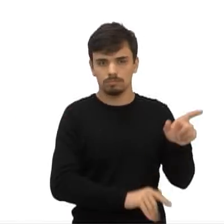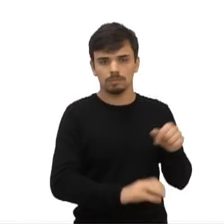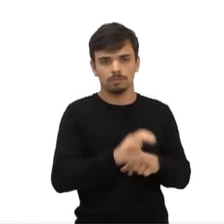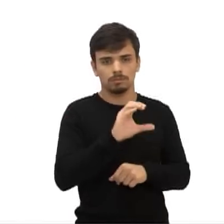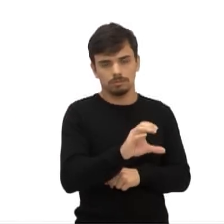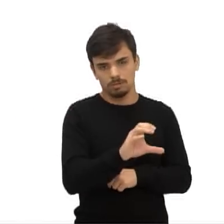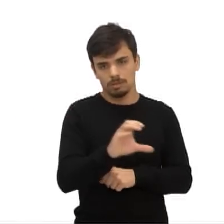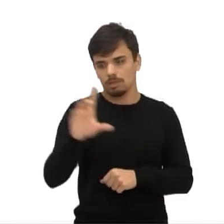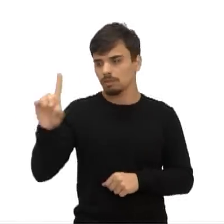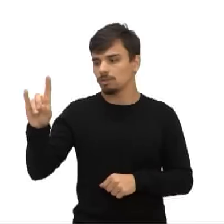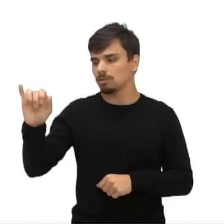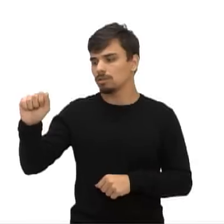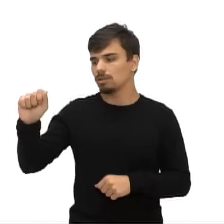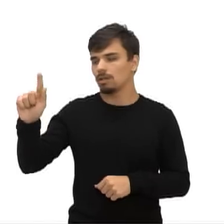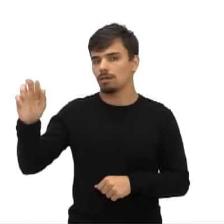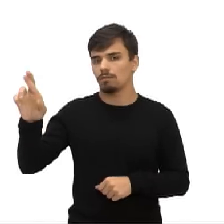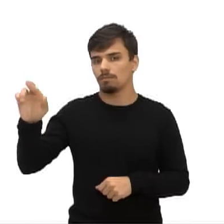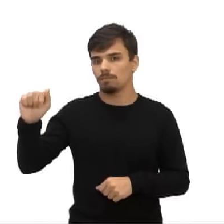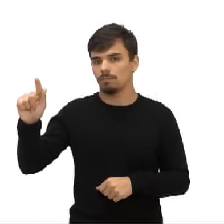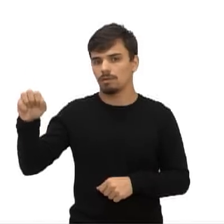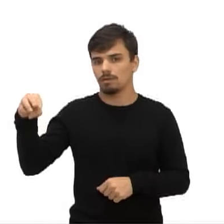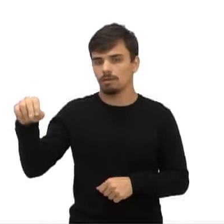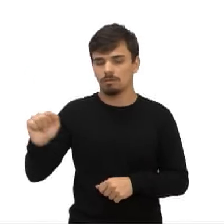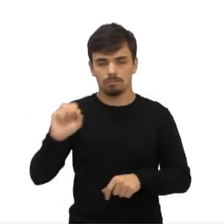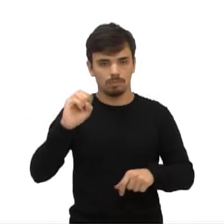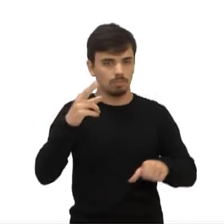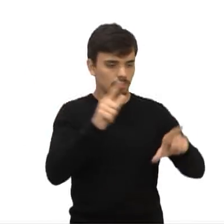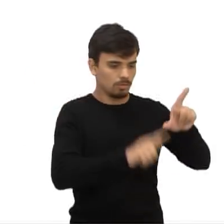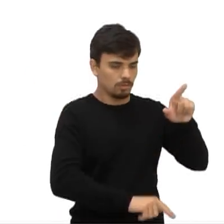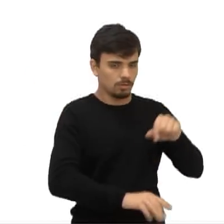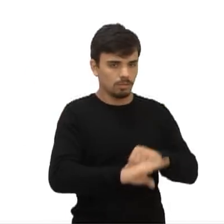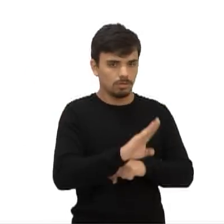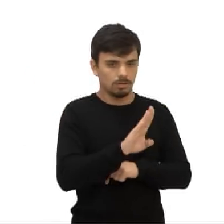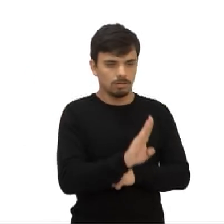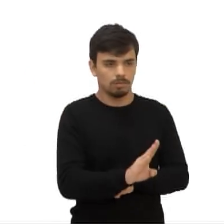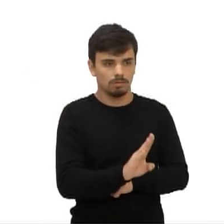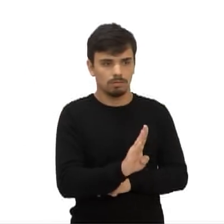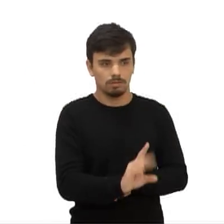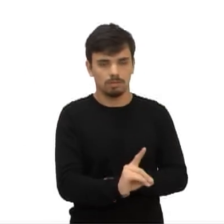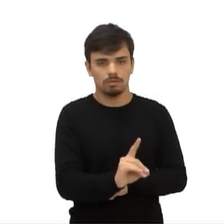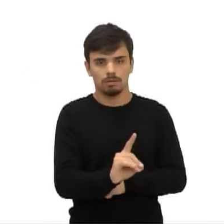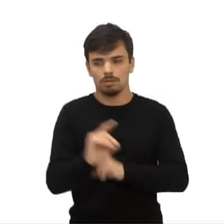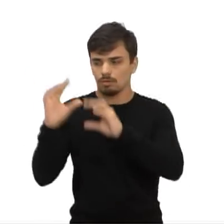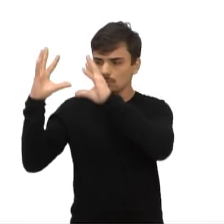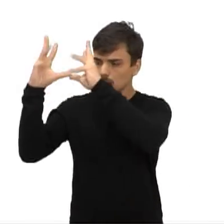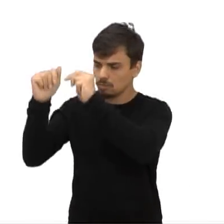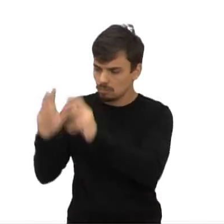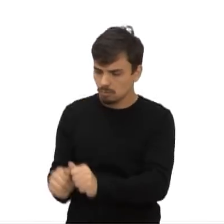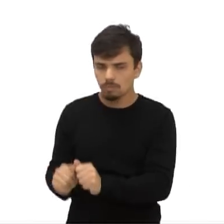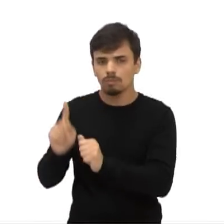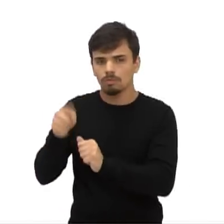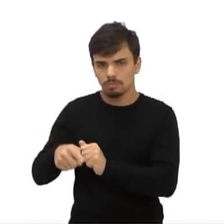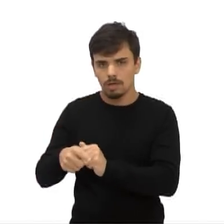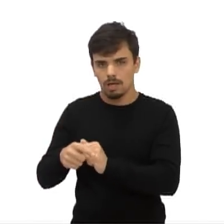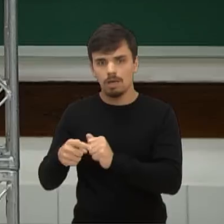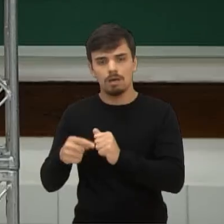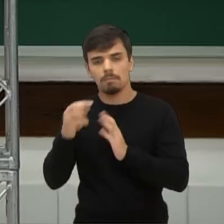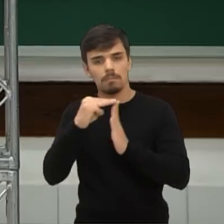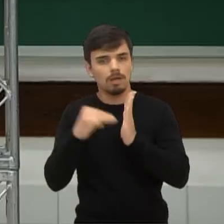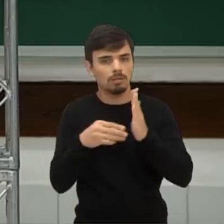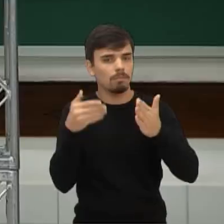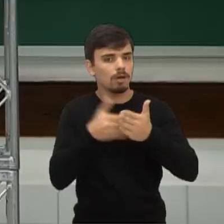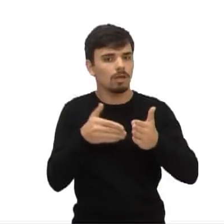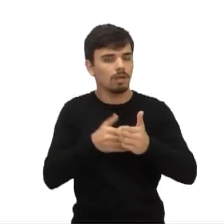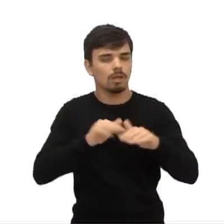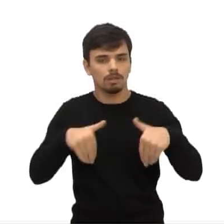C, o diafragma. Ou na letra D, todos eles aqui citados são métodos de barreira. E então?